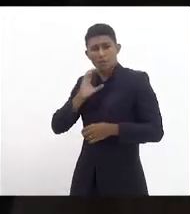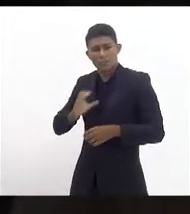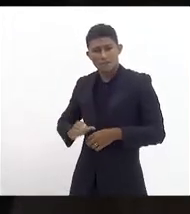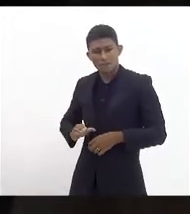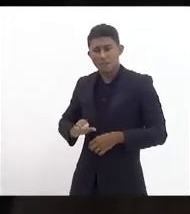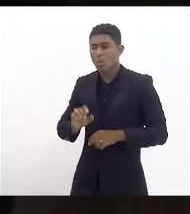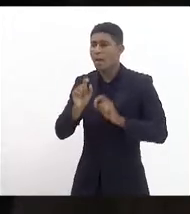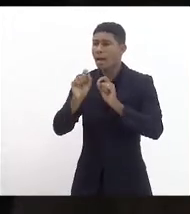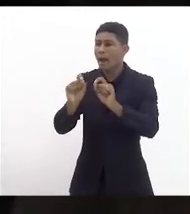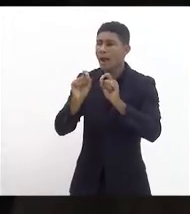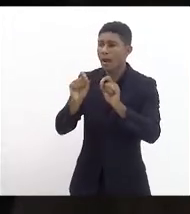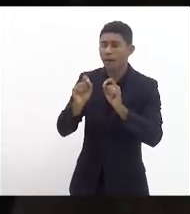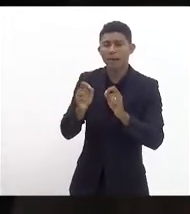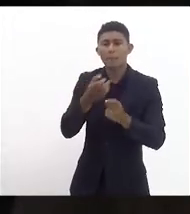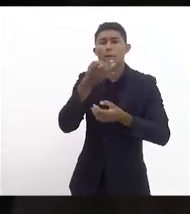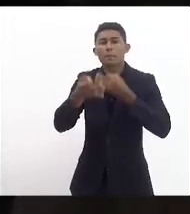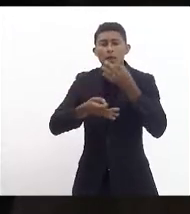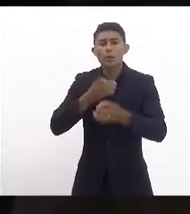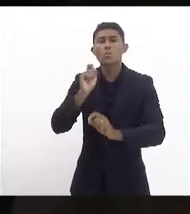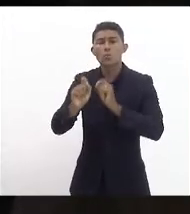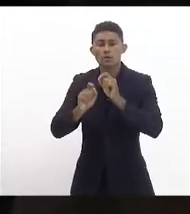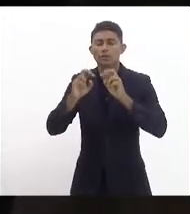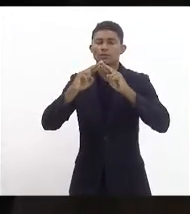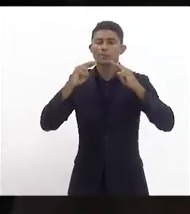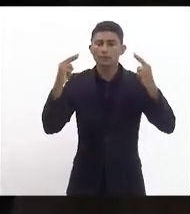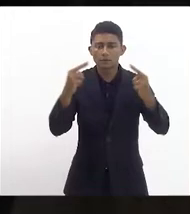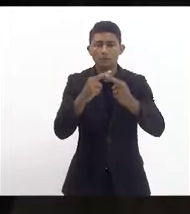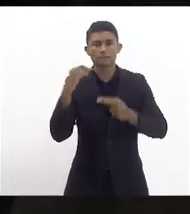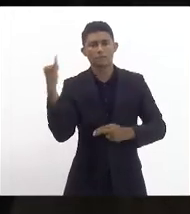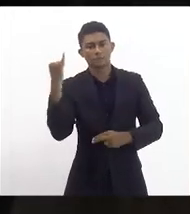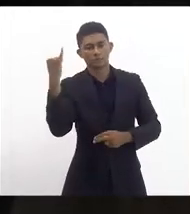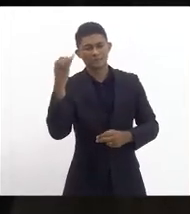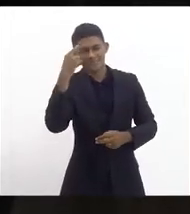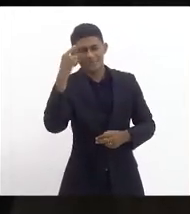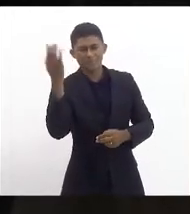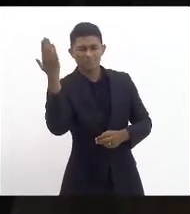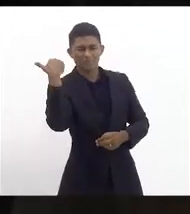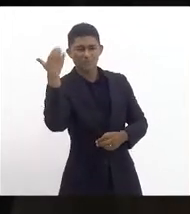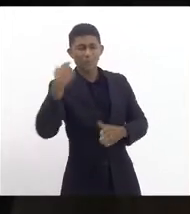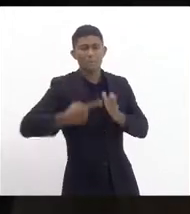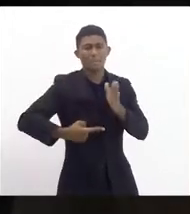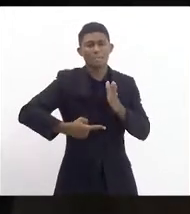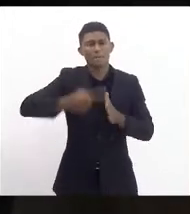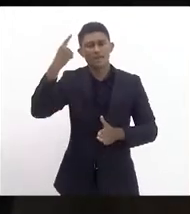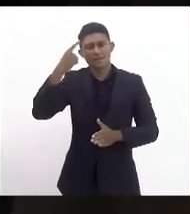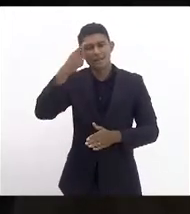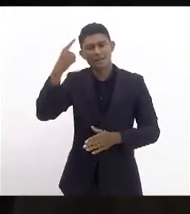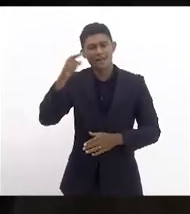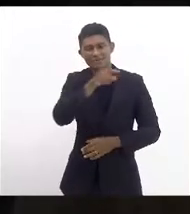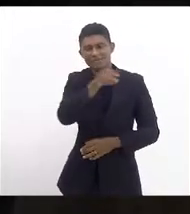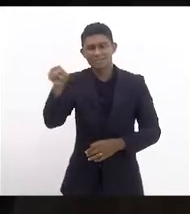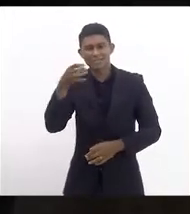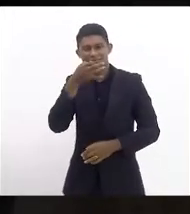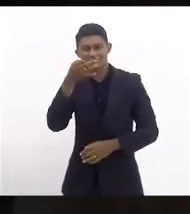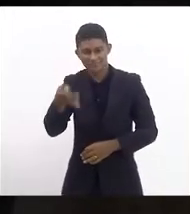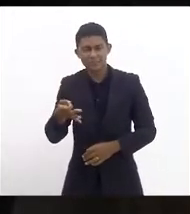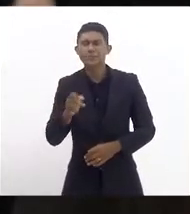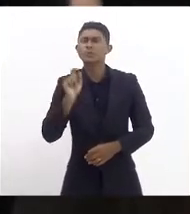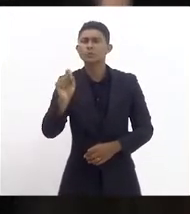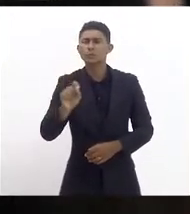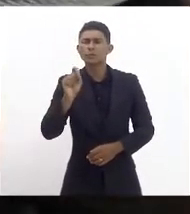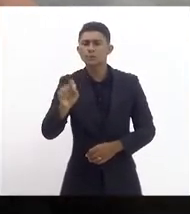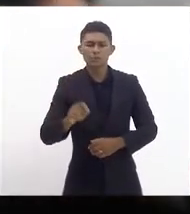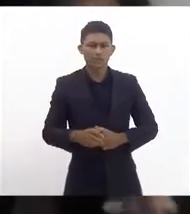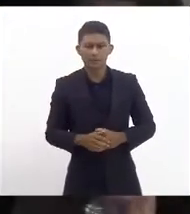civis. O primeiro encaminhamento foi, deputado Márcio Gualberto vai se lembrar disso, deputado Rodrigo também,